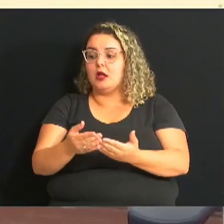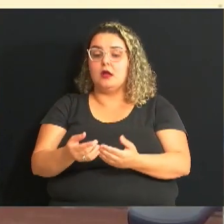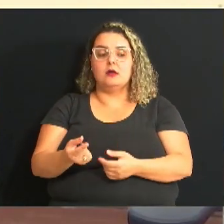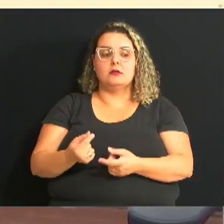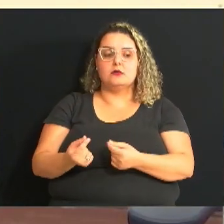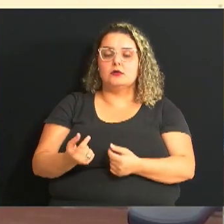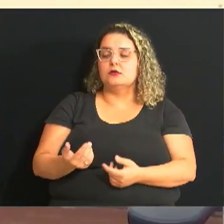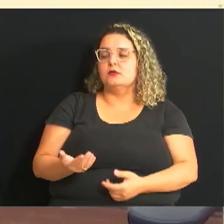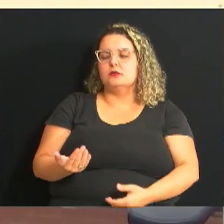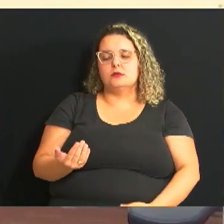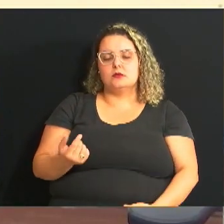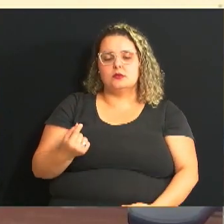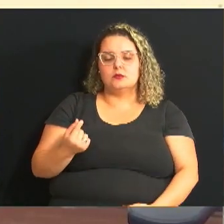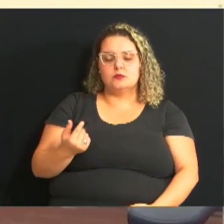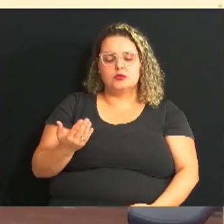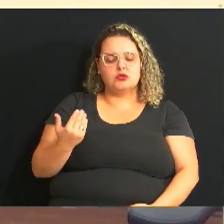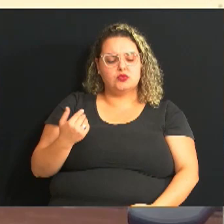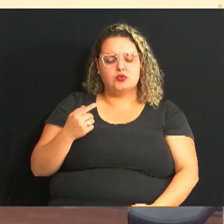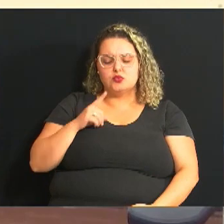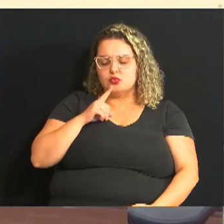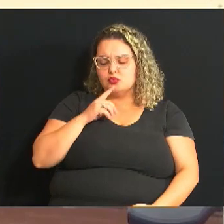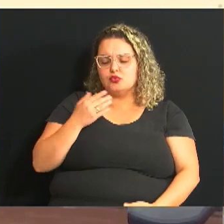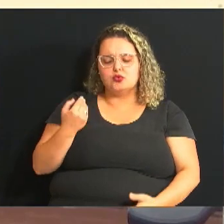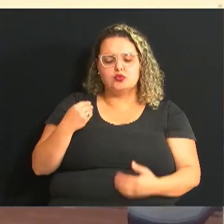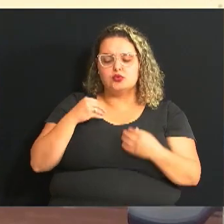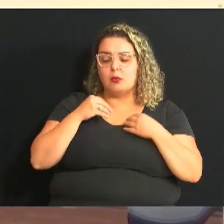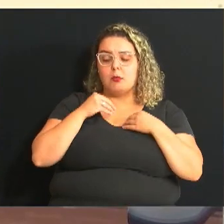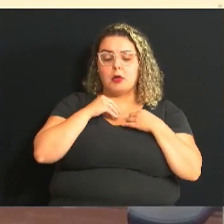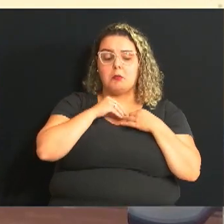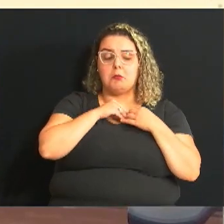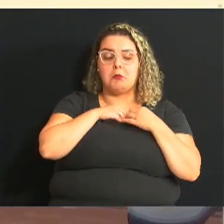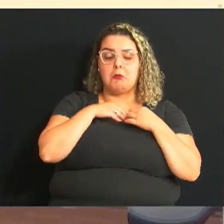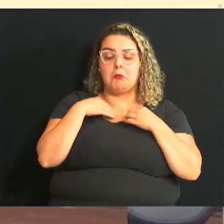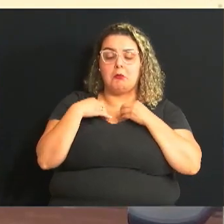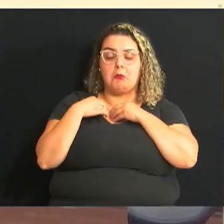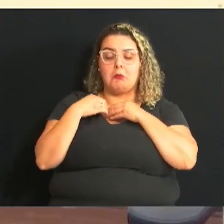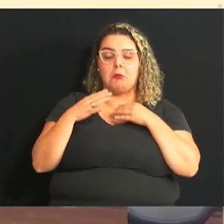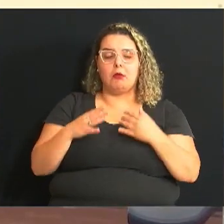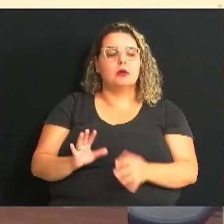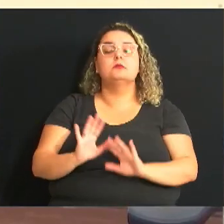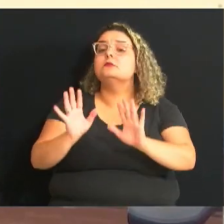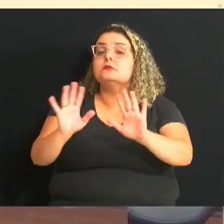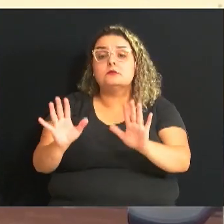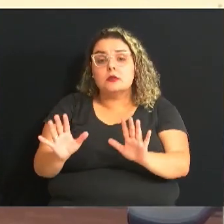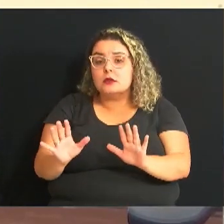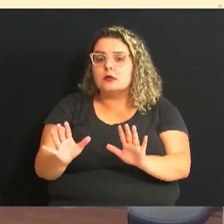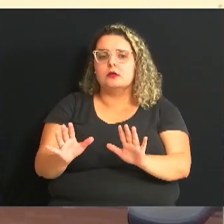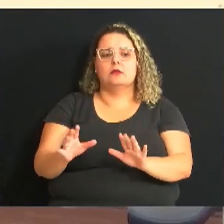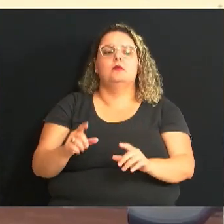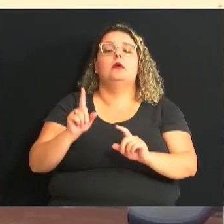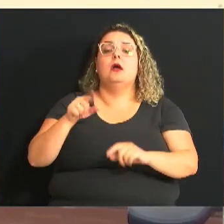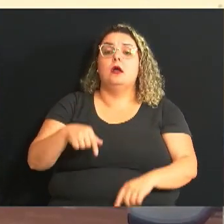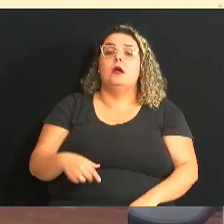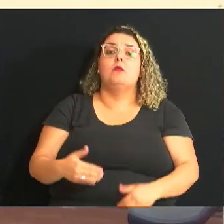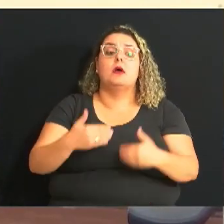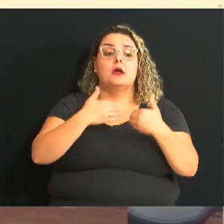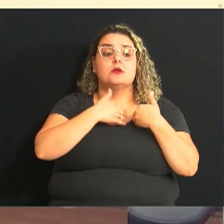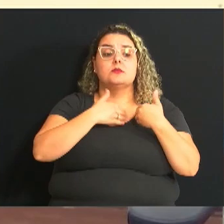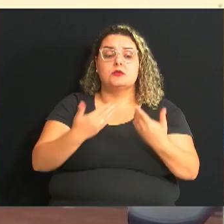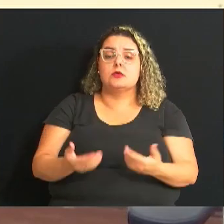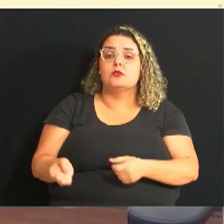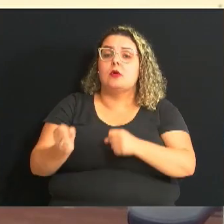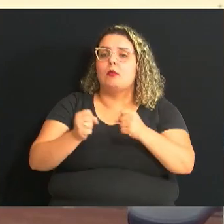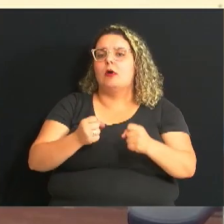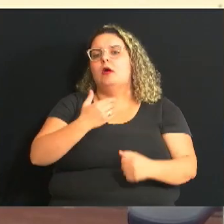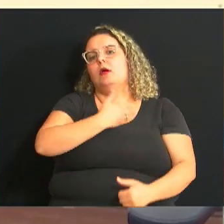disse a Carla, é um trabalho voluntário de pessoas da sociedade civil e do poder público, reuniões abertas, que a